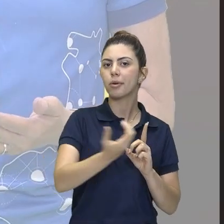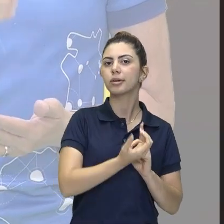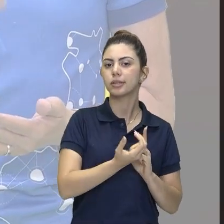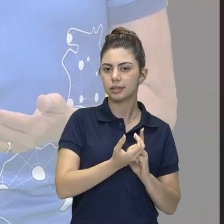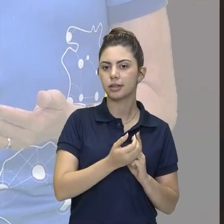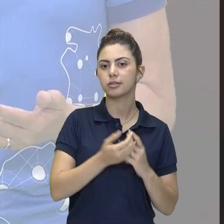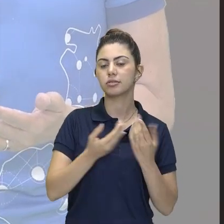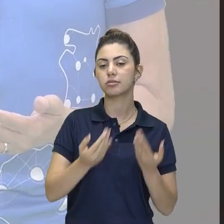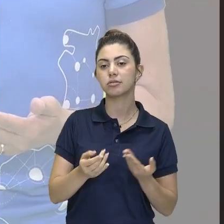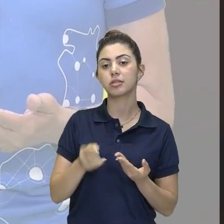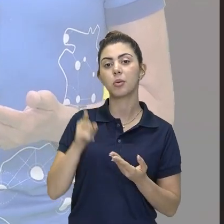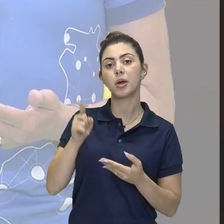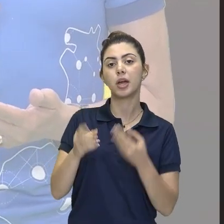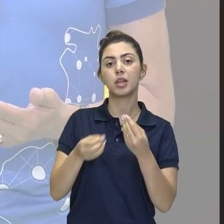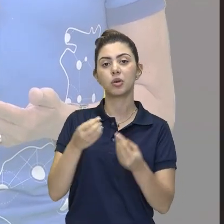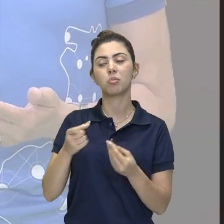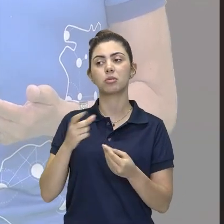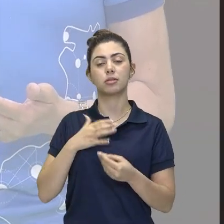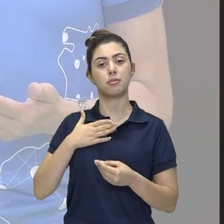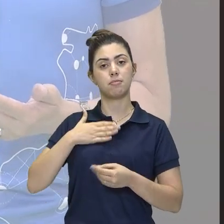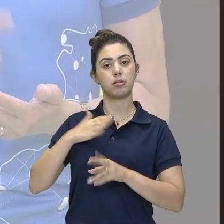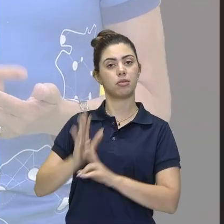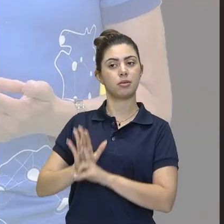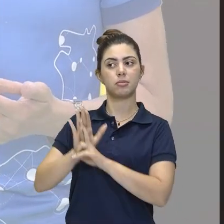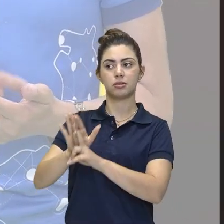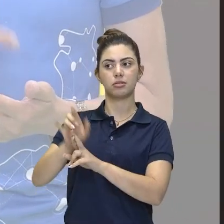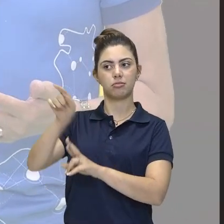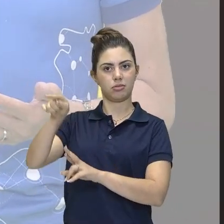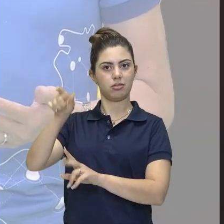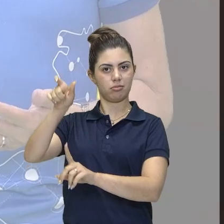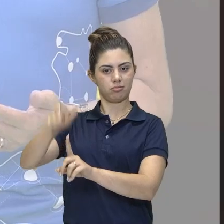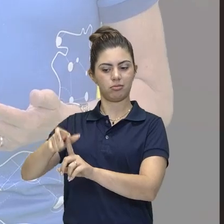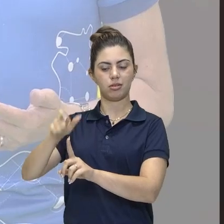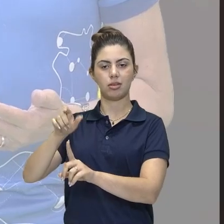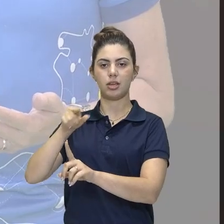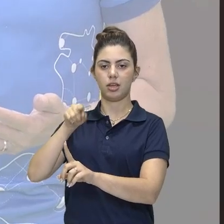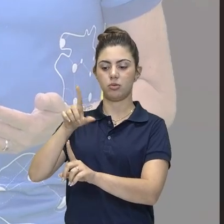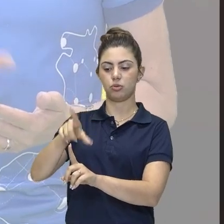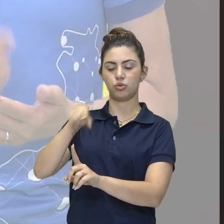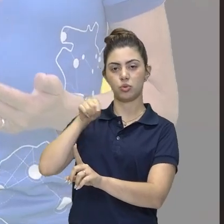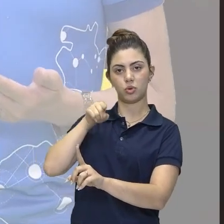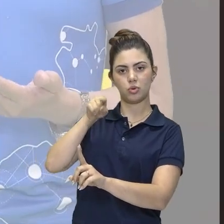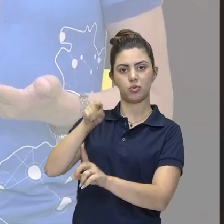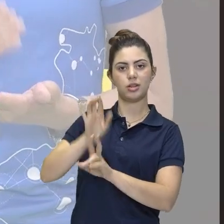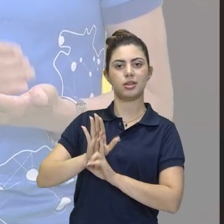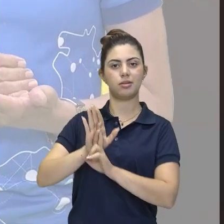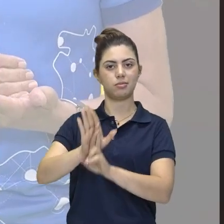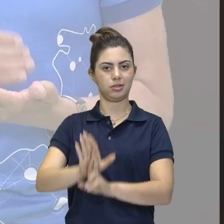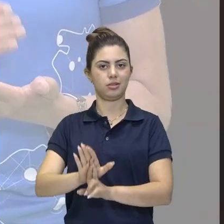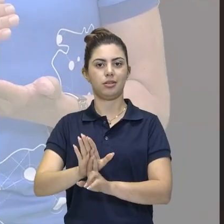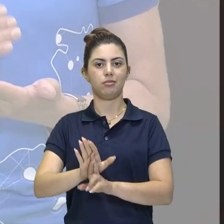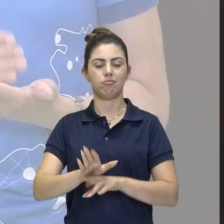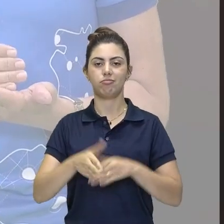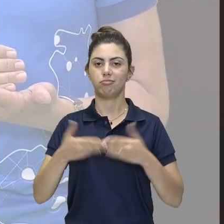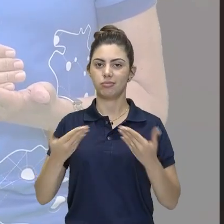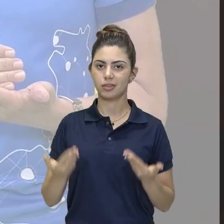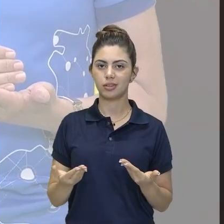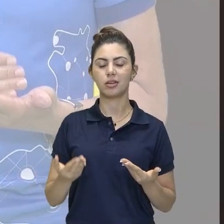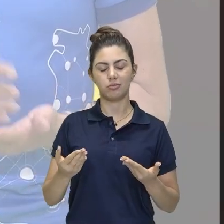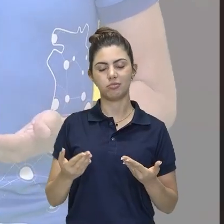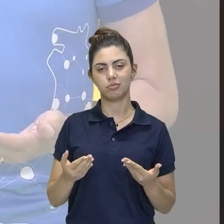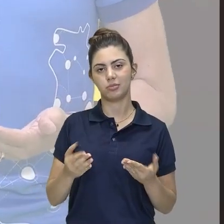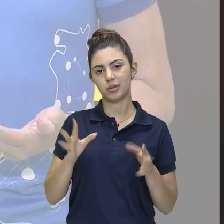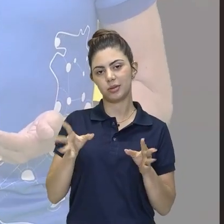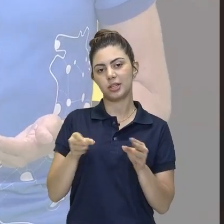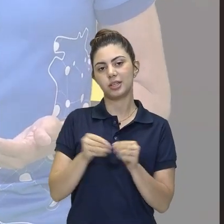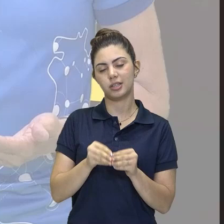Ele está me representando, ele está representando os eleitores. É isso que,